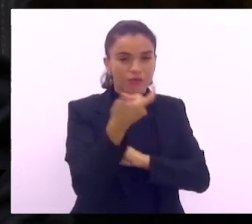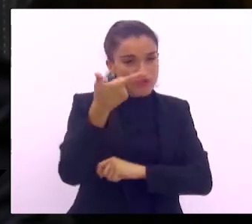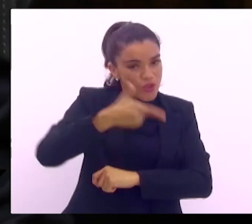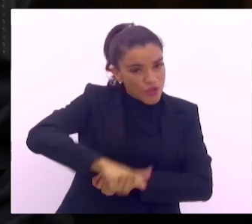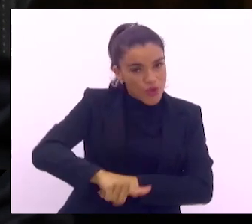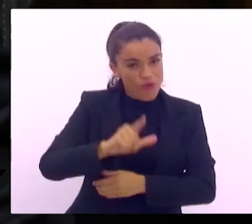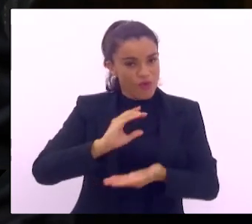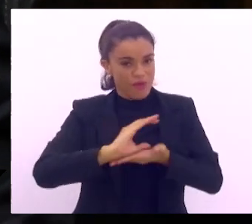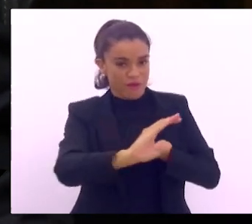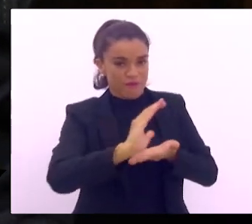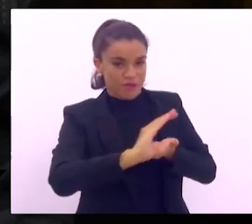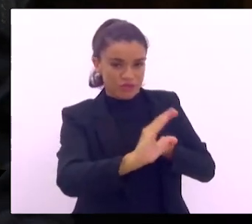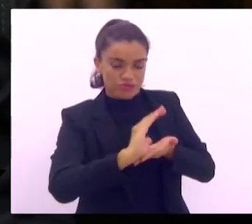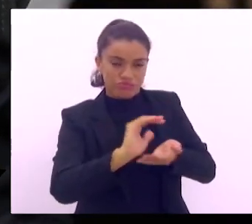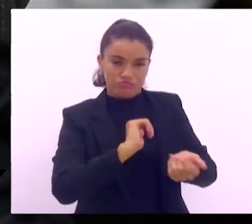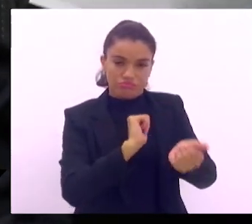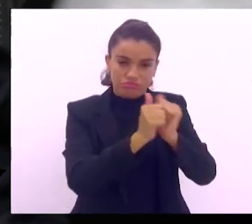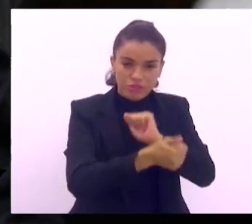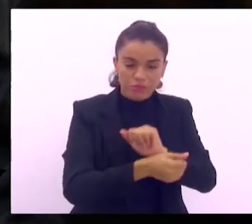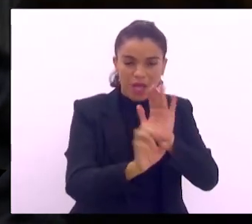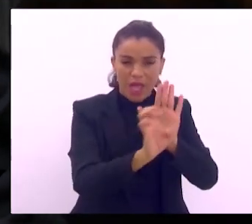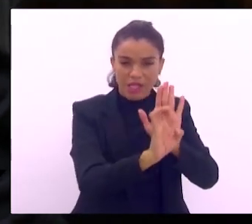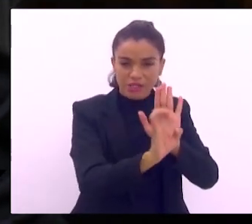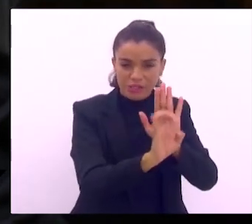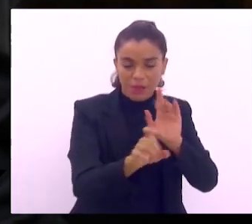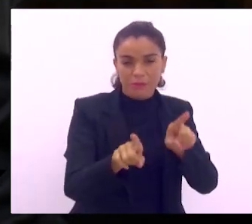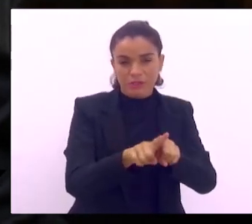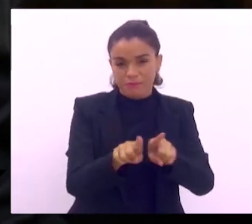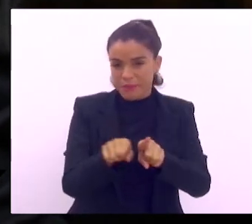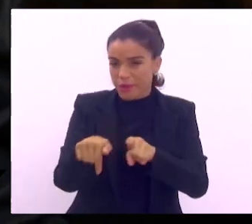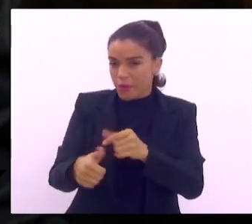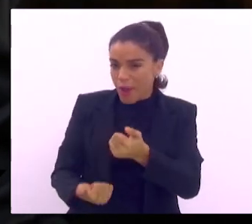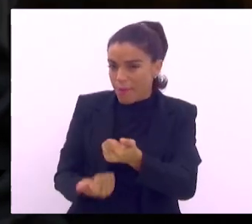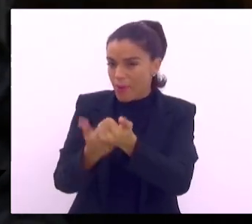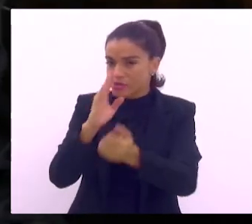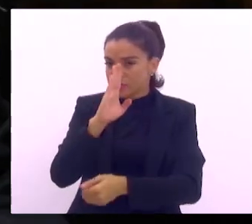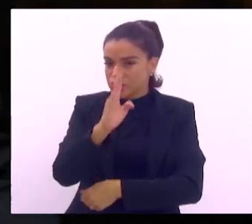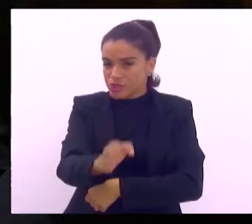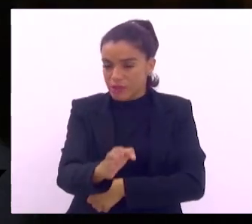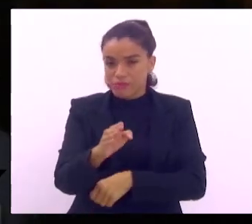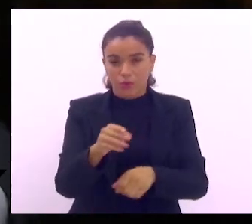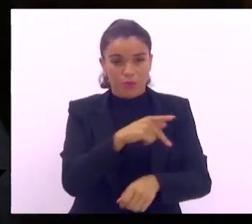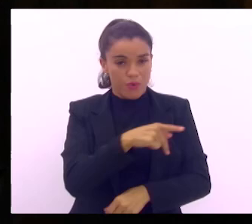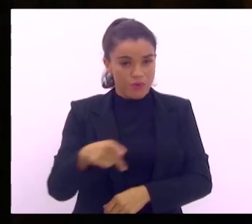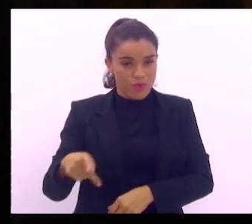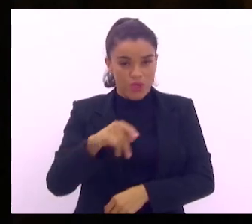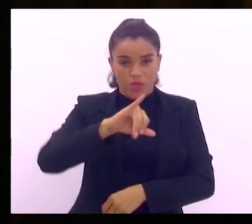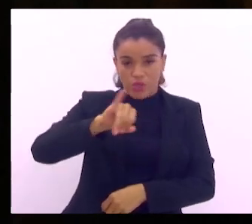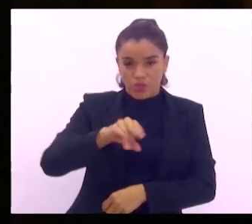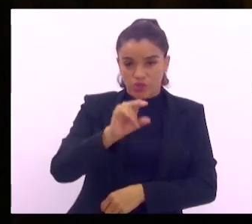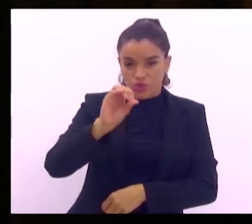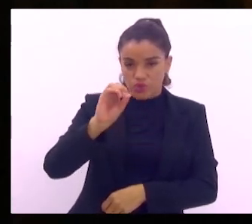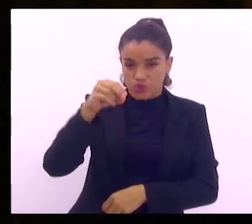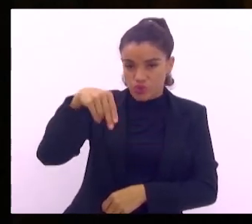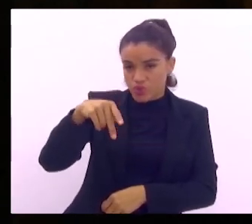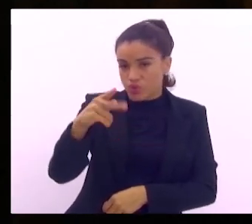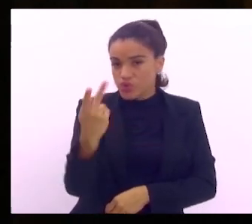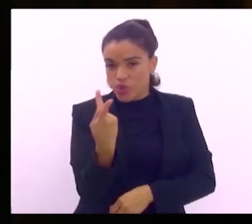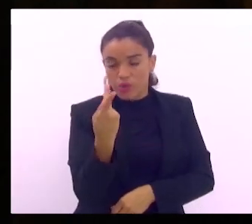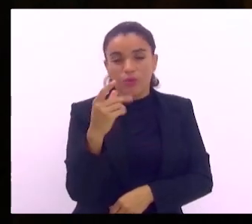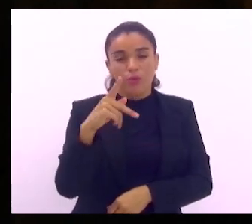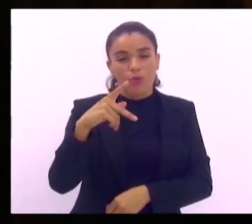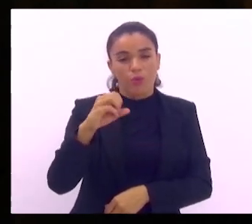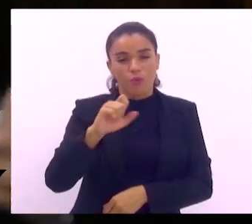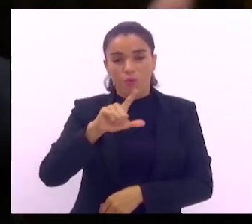investir no esporte, não só através dos editais, mas com aportes diretos. O presidente João Paulo é extremamente sensível